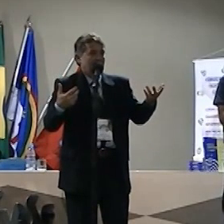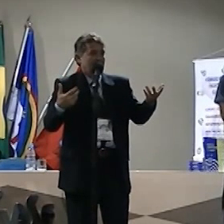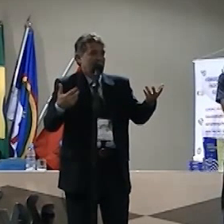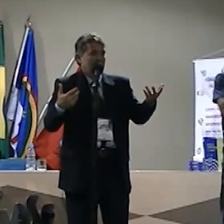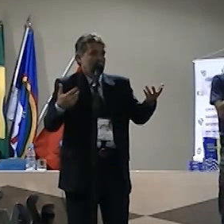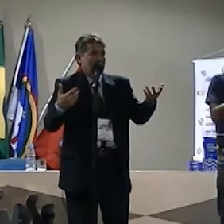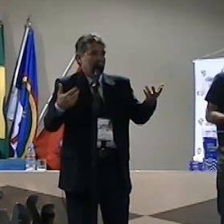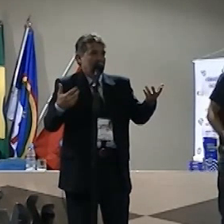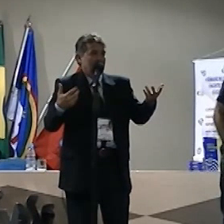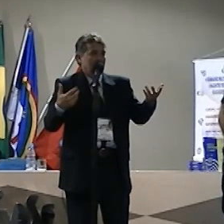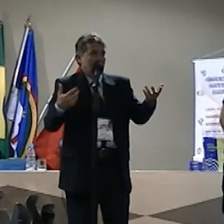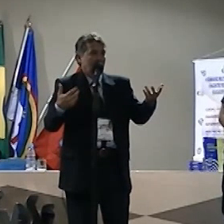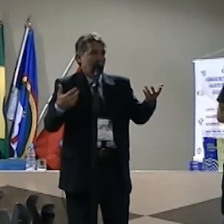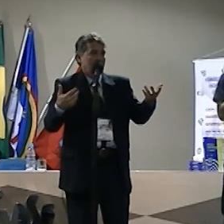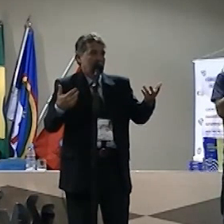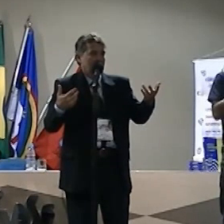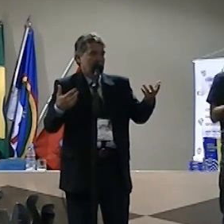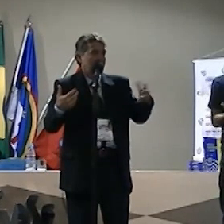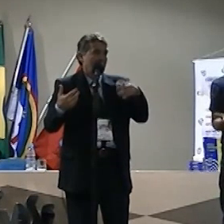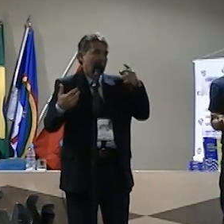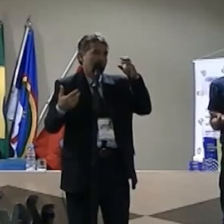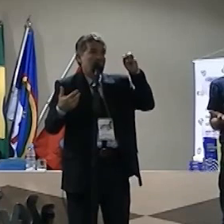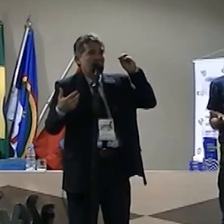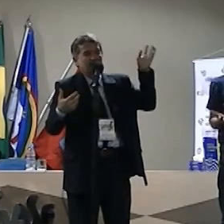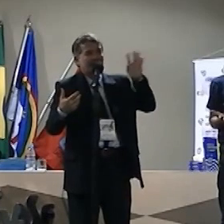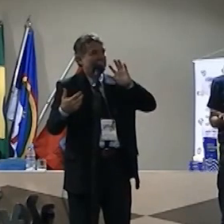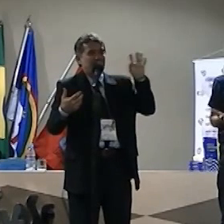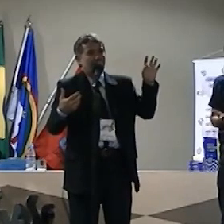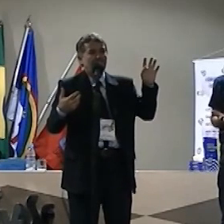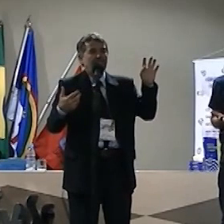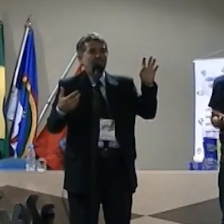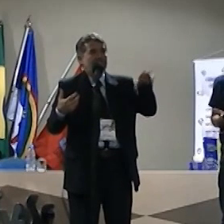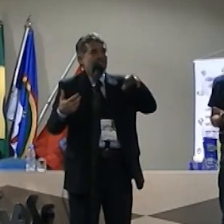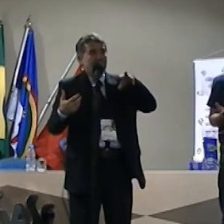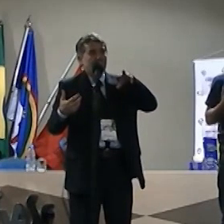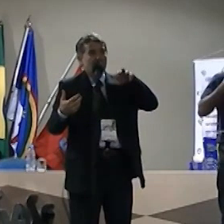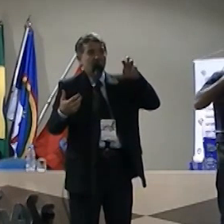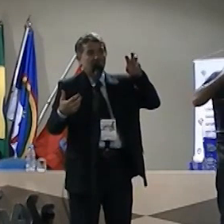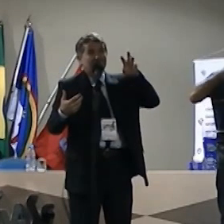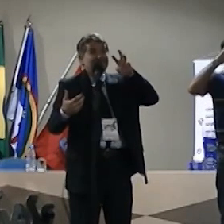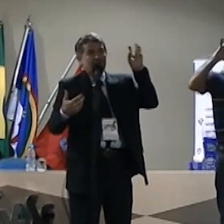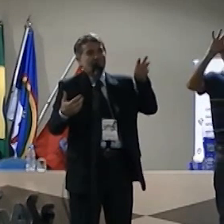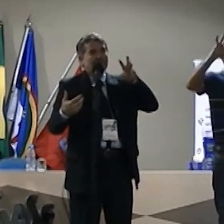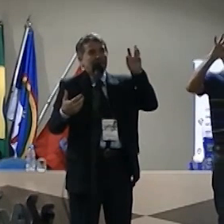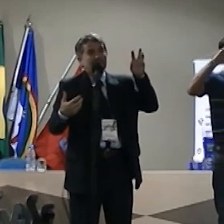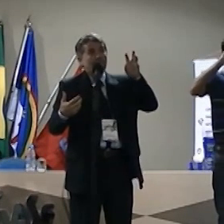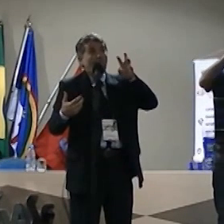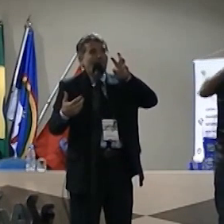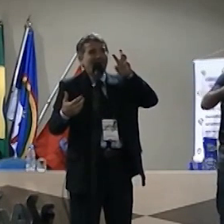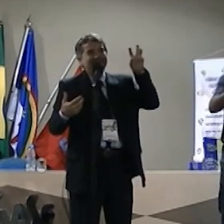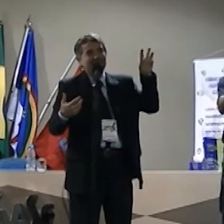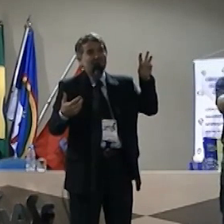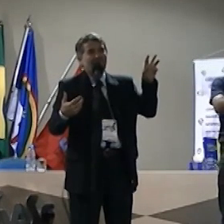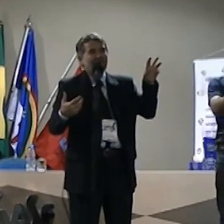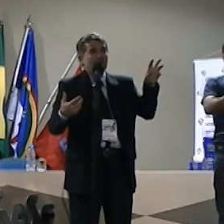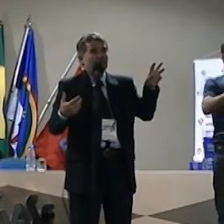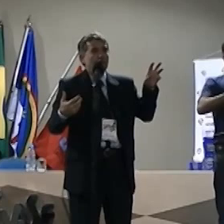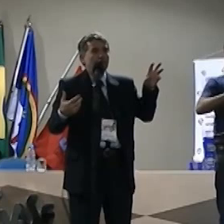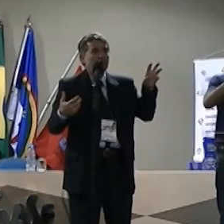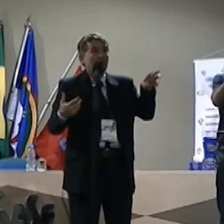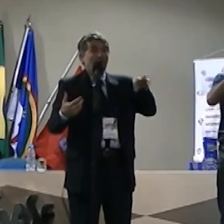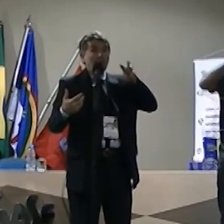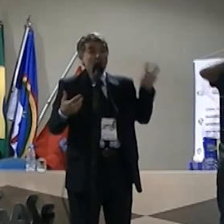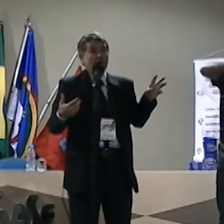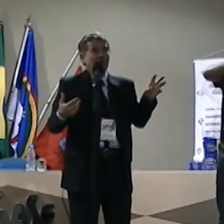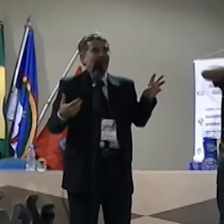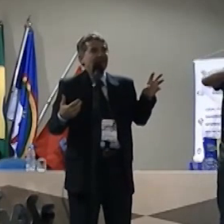errei? Tá? E aí me vem na cabeça, mas eu não vou falar agora, situações da sexualidade complexas demais com